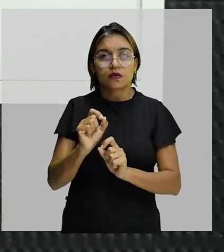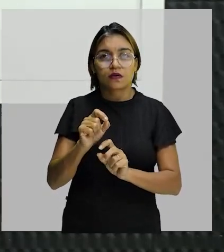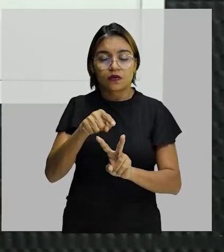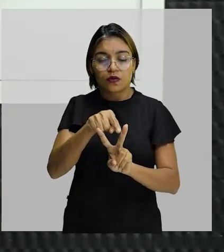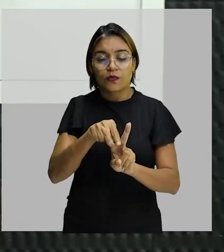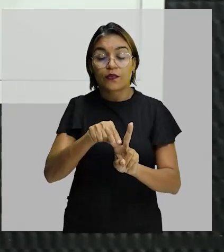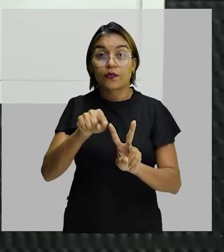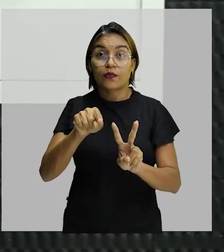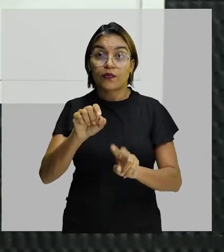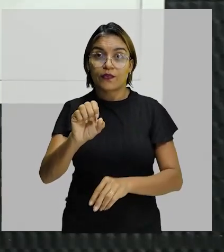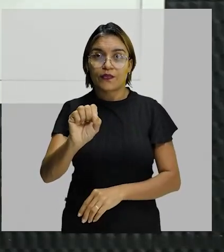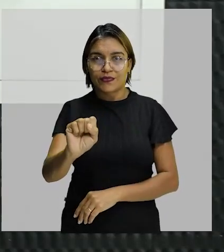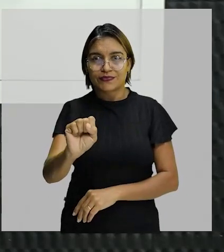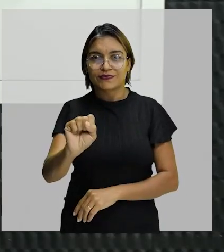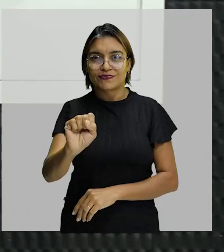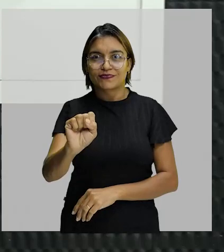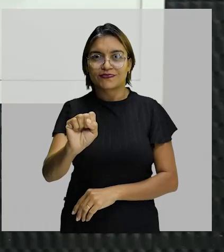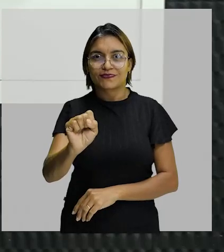vai ter 8